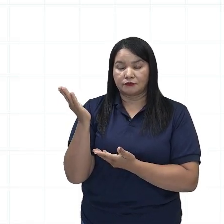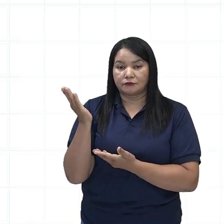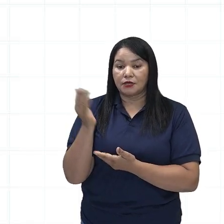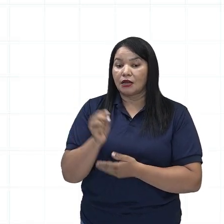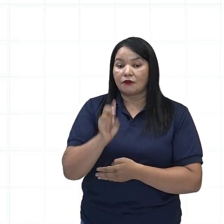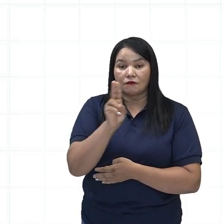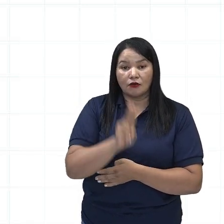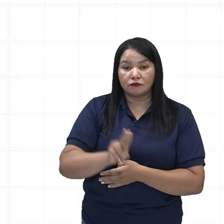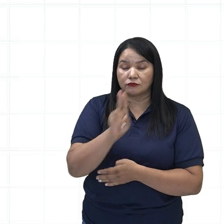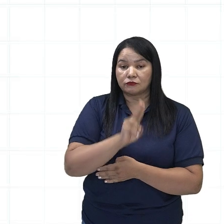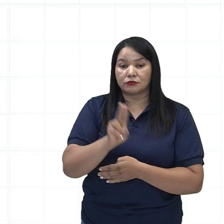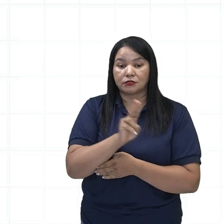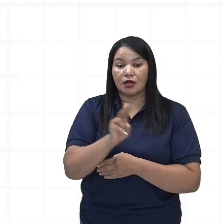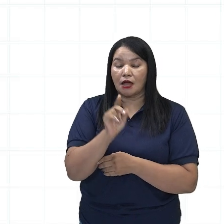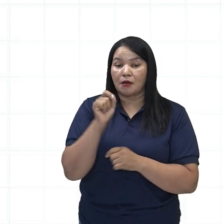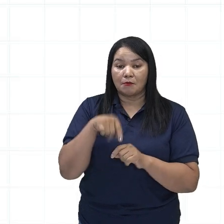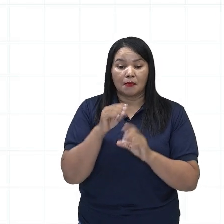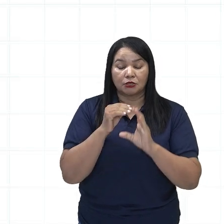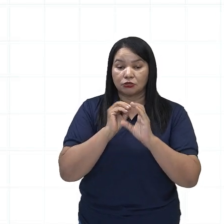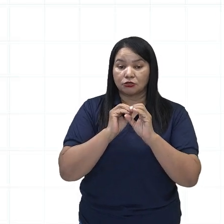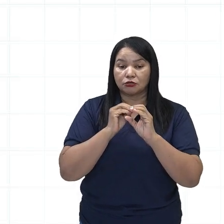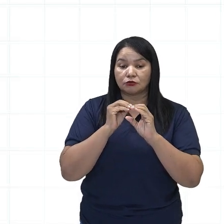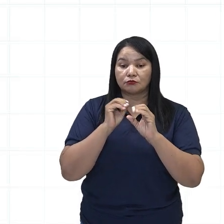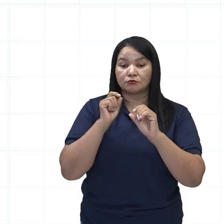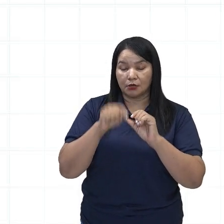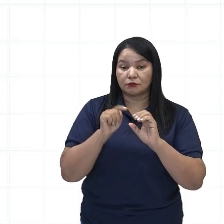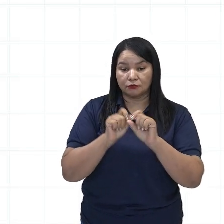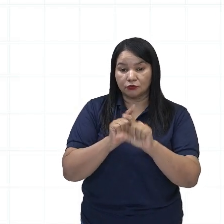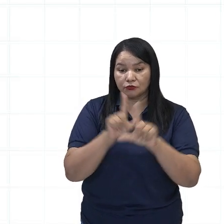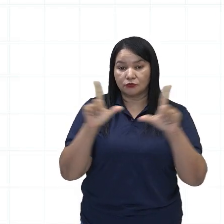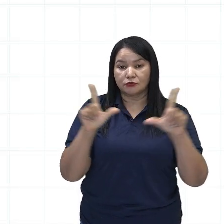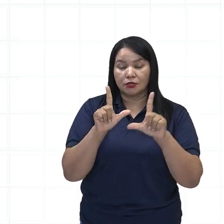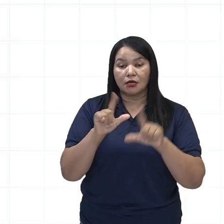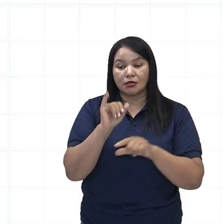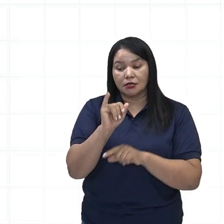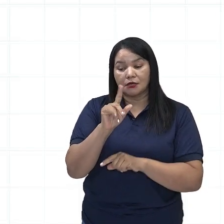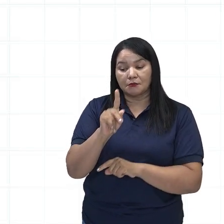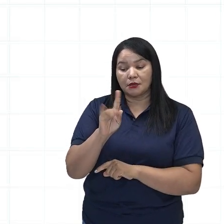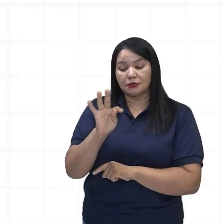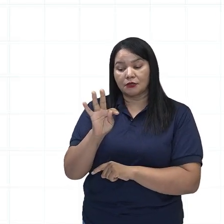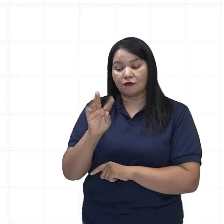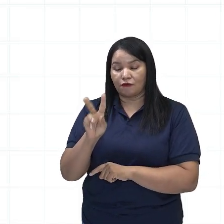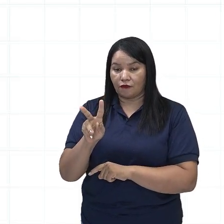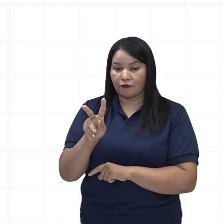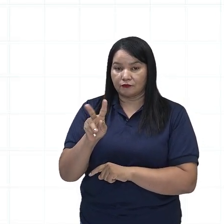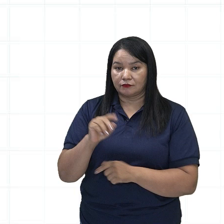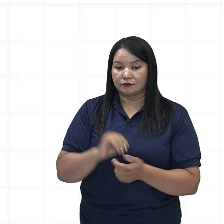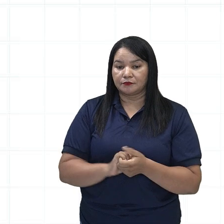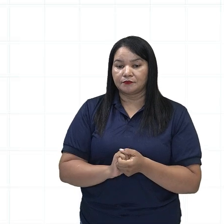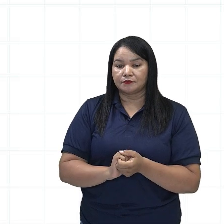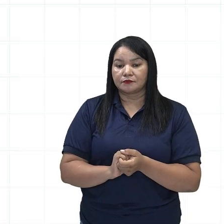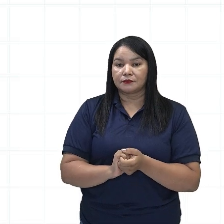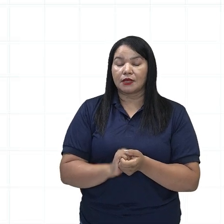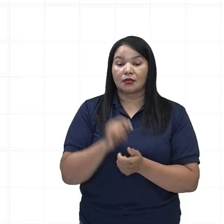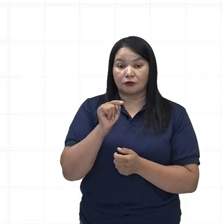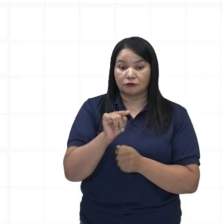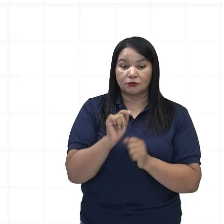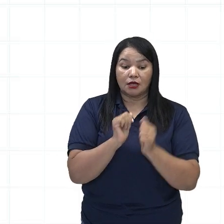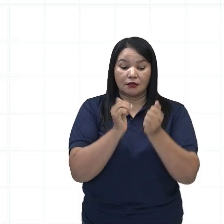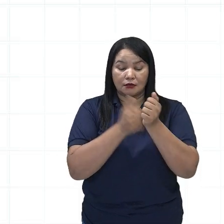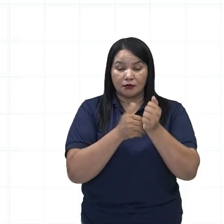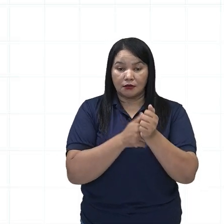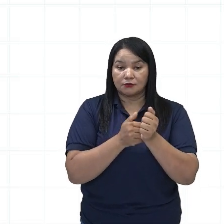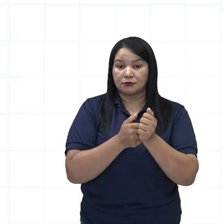o IPTV, como foi explicado ontem. Coloca o login no IPTV e digita aquela senha padrão.